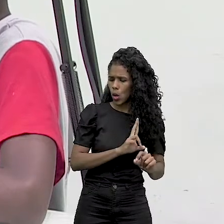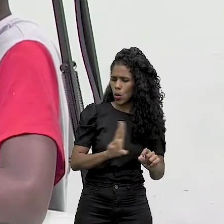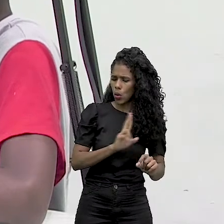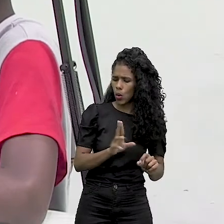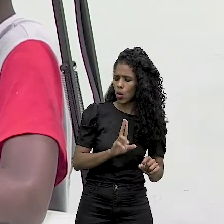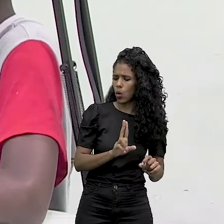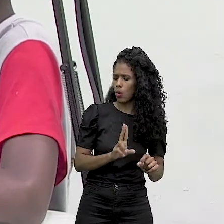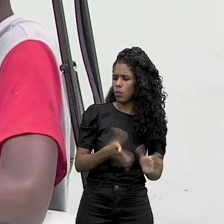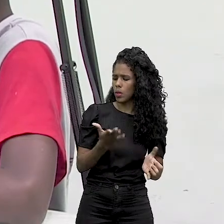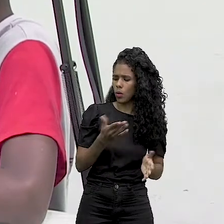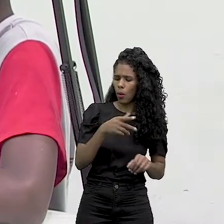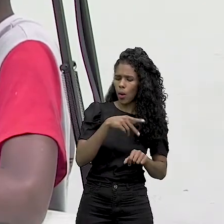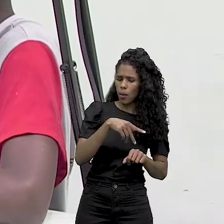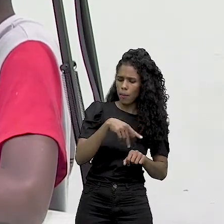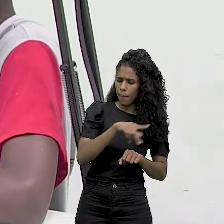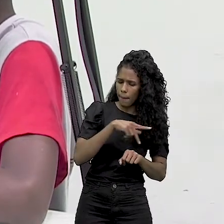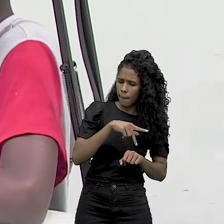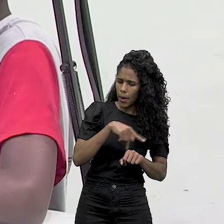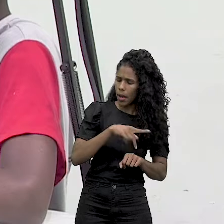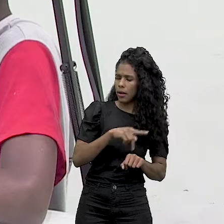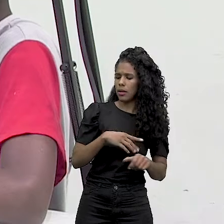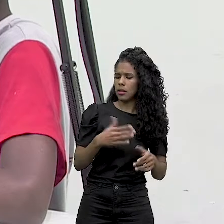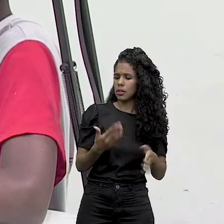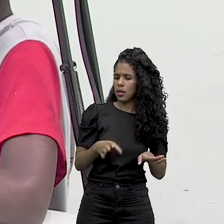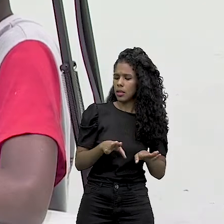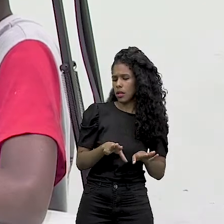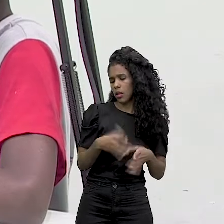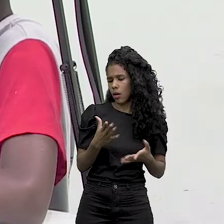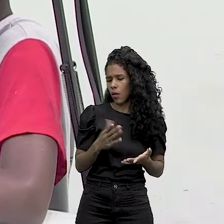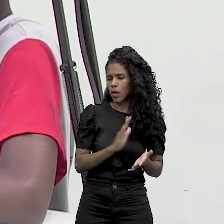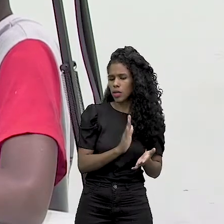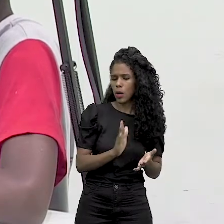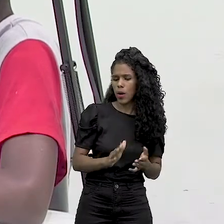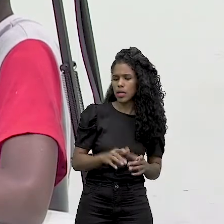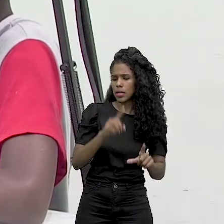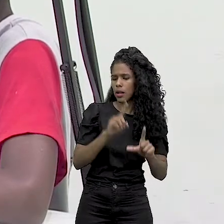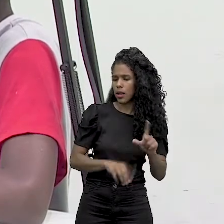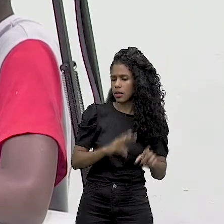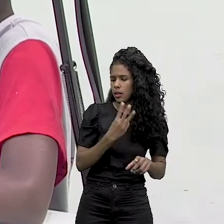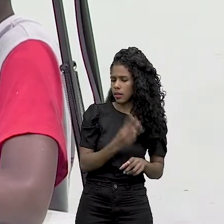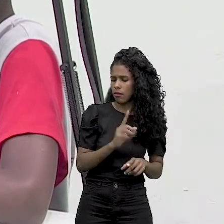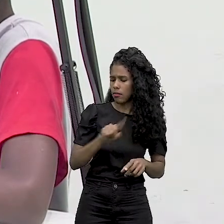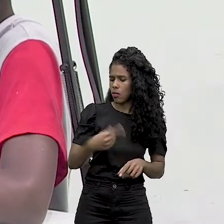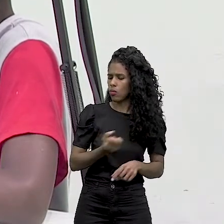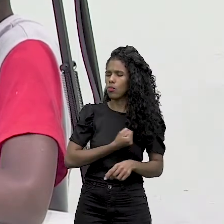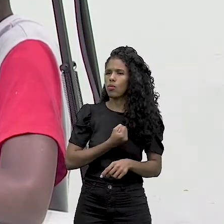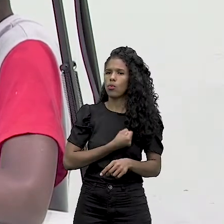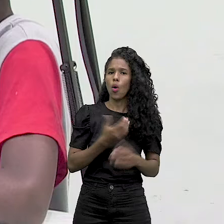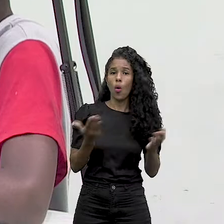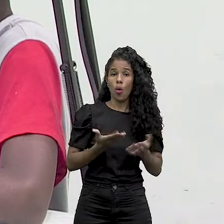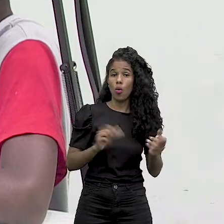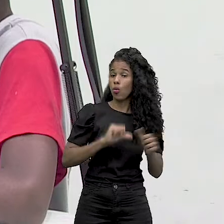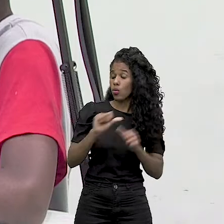letras e 4 números. Hoje essa sequência já modificou e a placa agora é padronizada, é azul e só